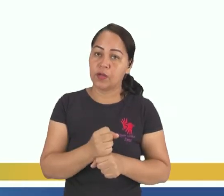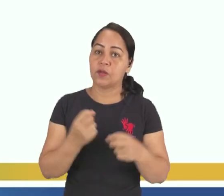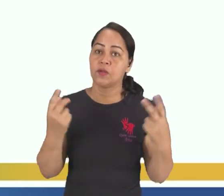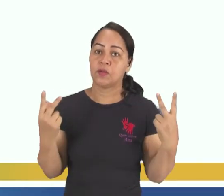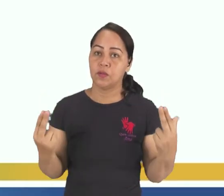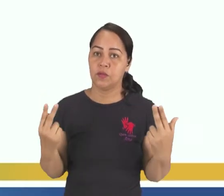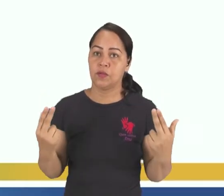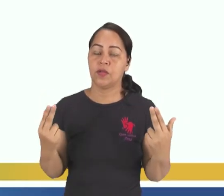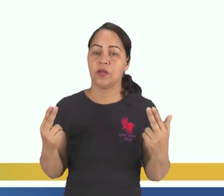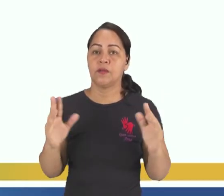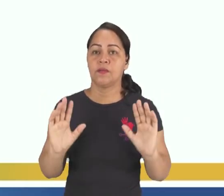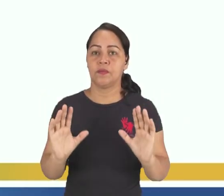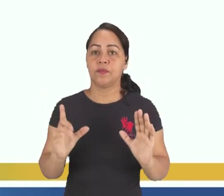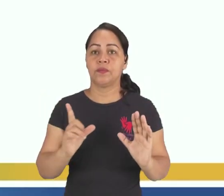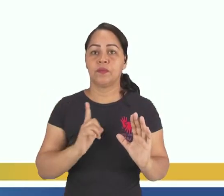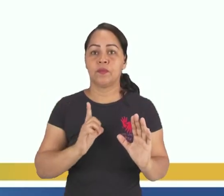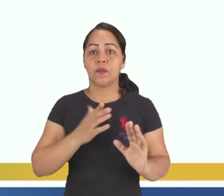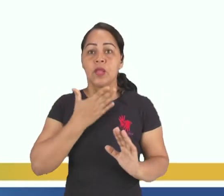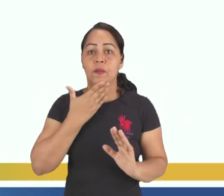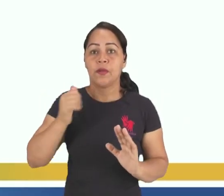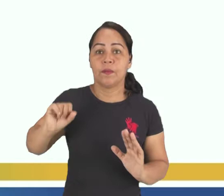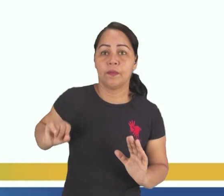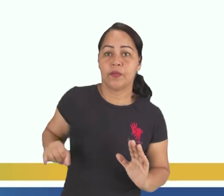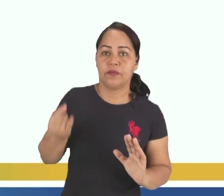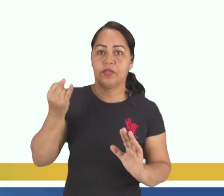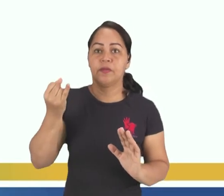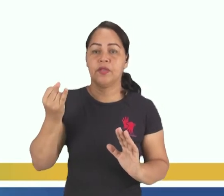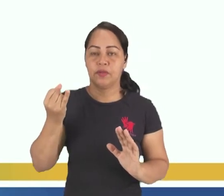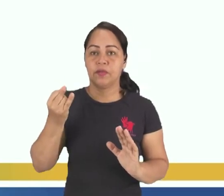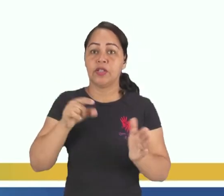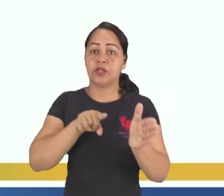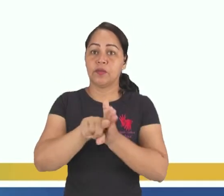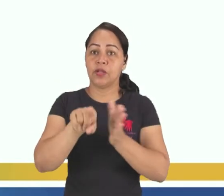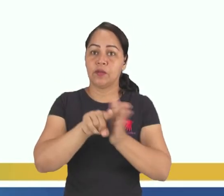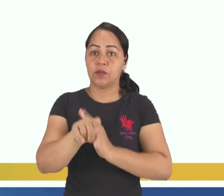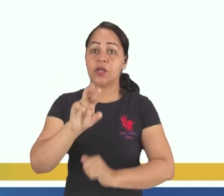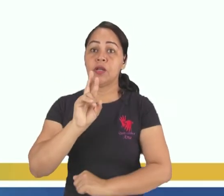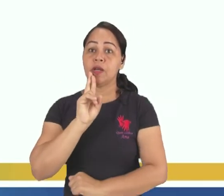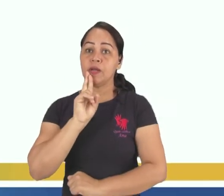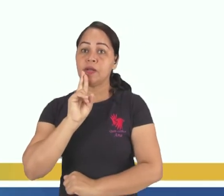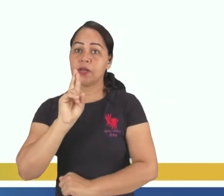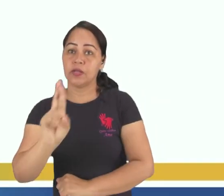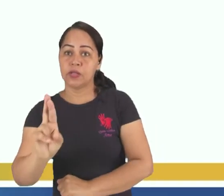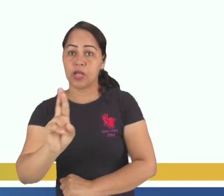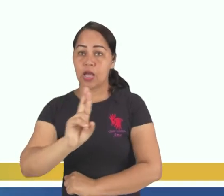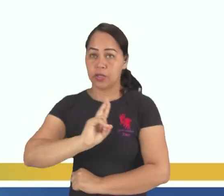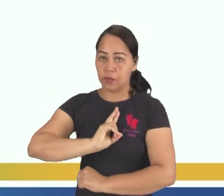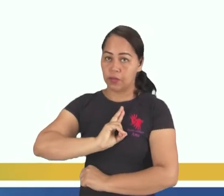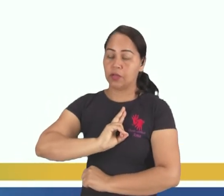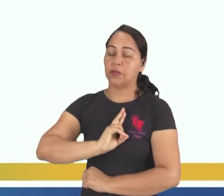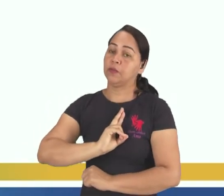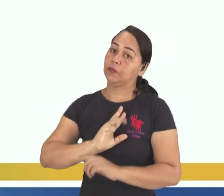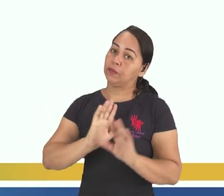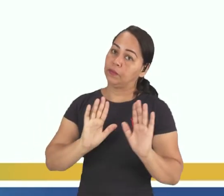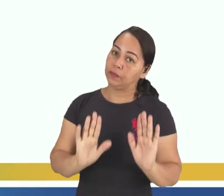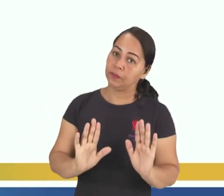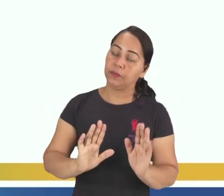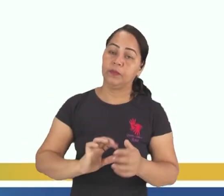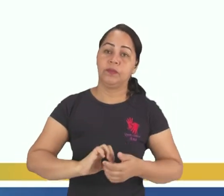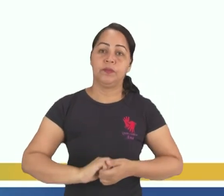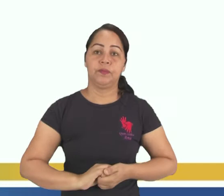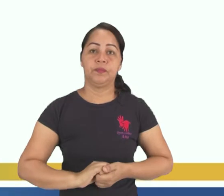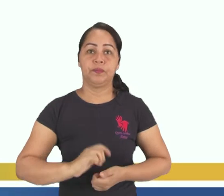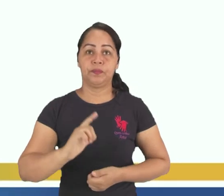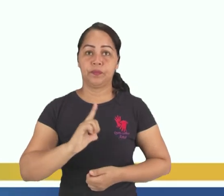das duas equipes teve melhor aproveitamento das perguntas respondidas. Então, acertar 7 de 8